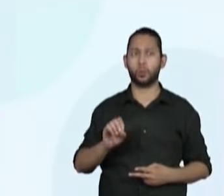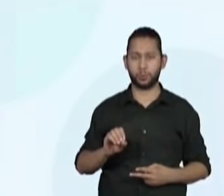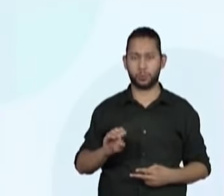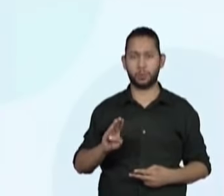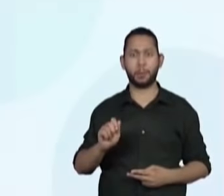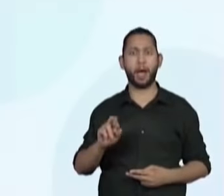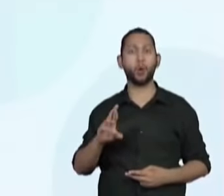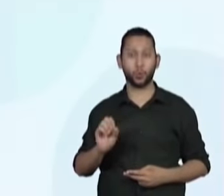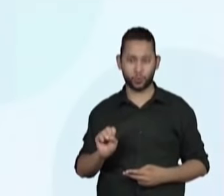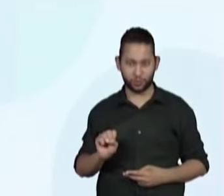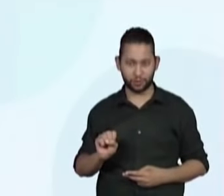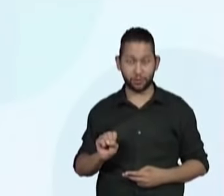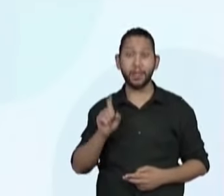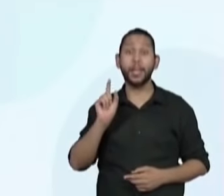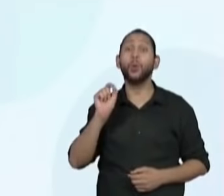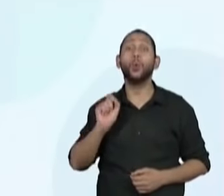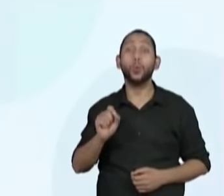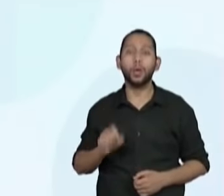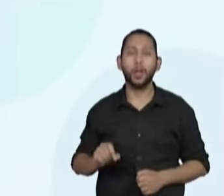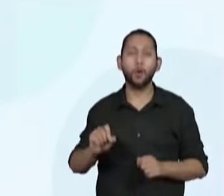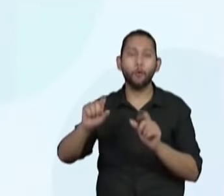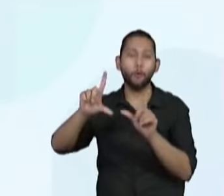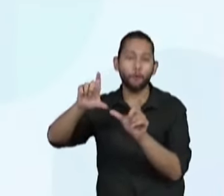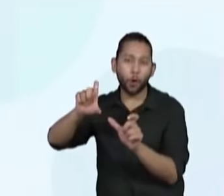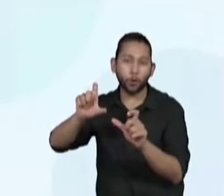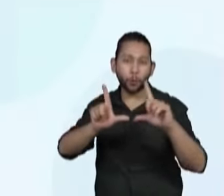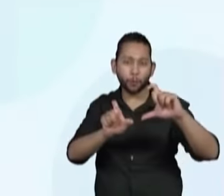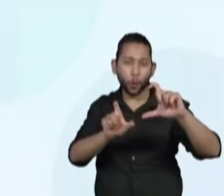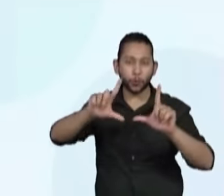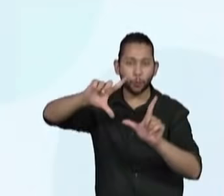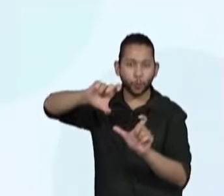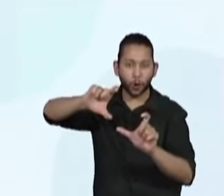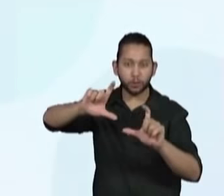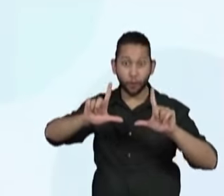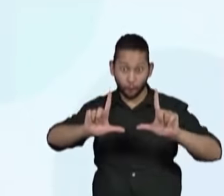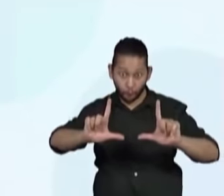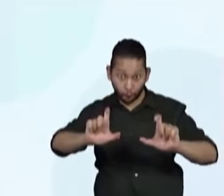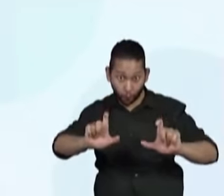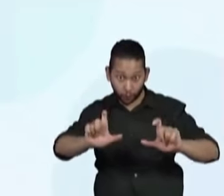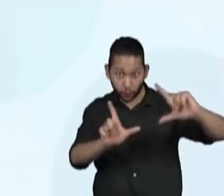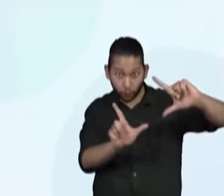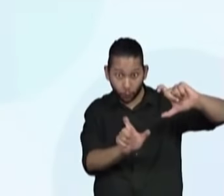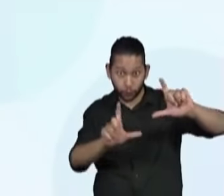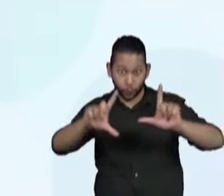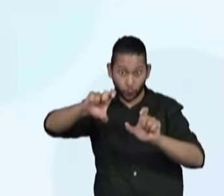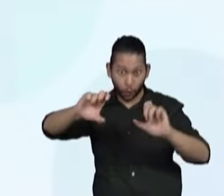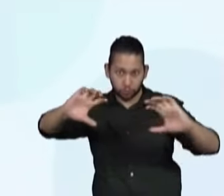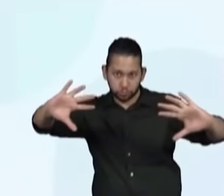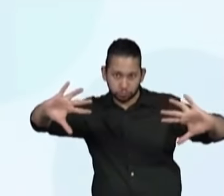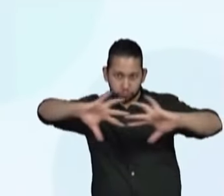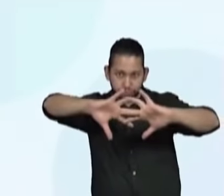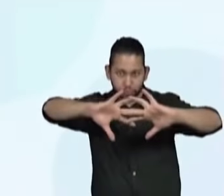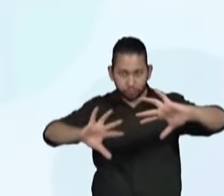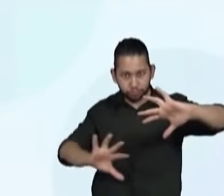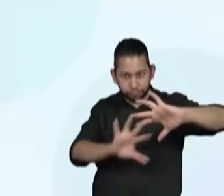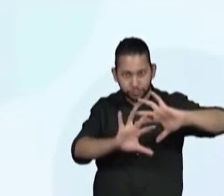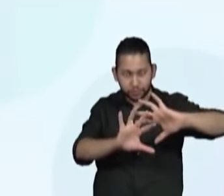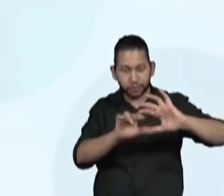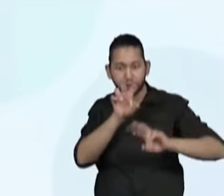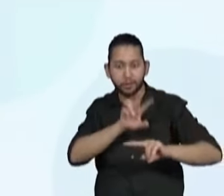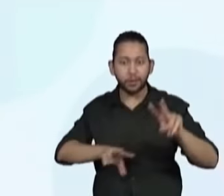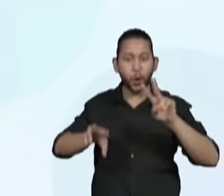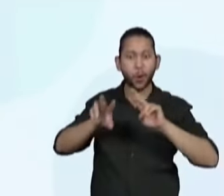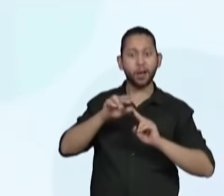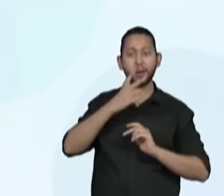fotográfica, né, onde ele cria as chamadas fotoformas, né, onde todo o enquadramento, a forma de